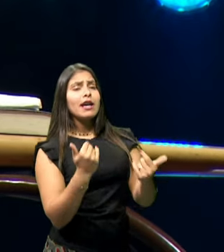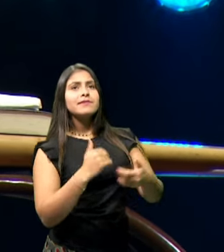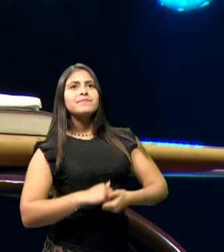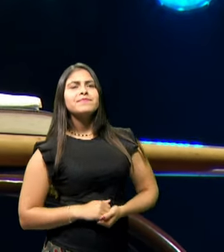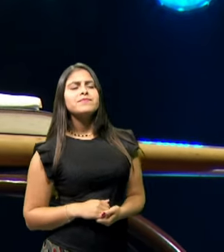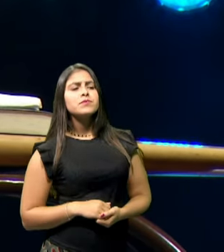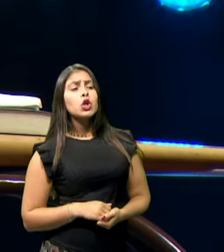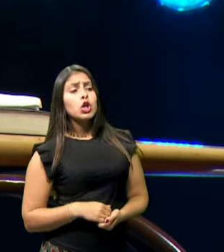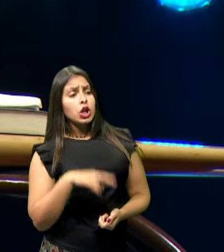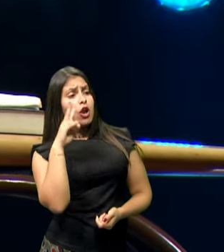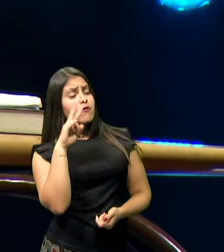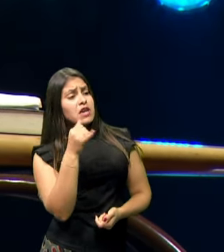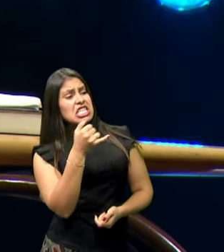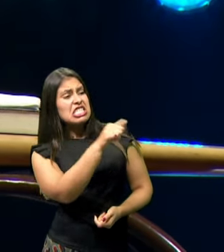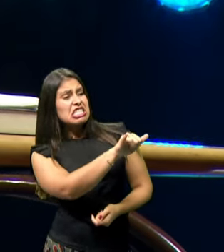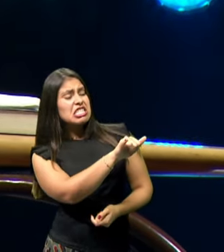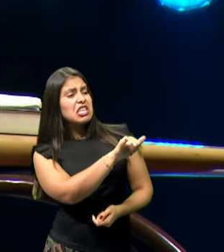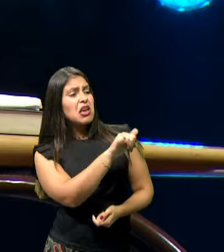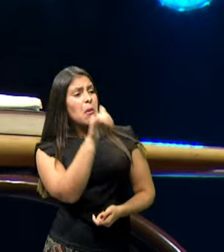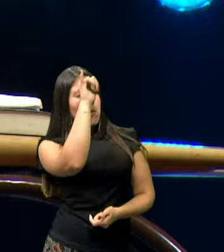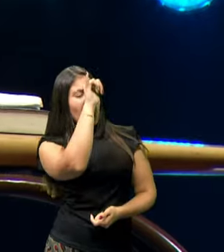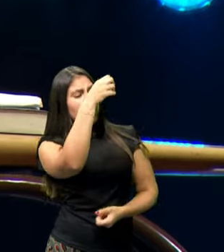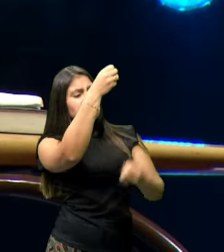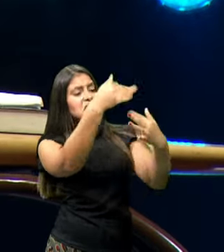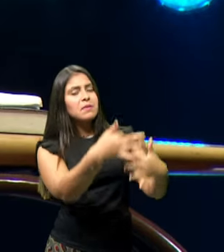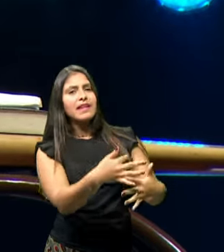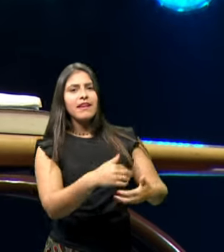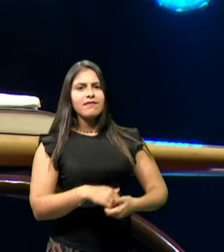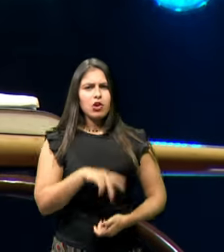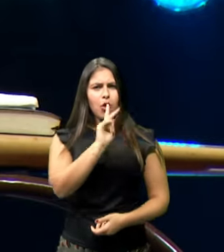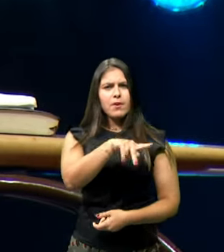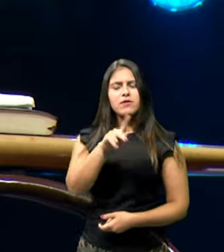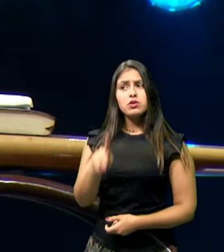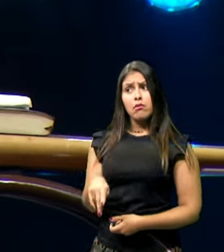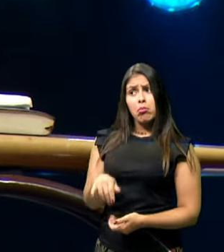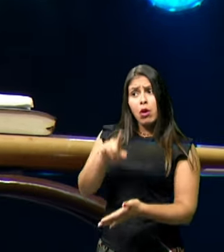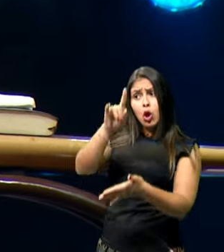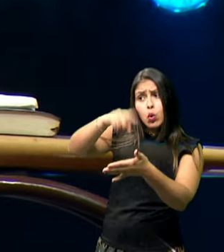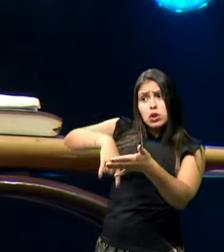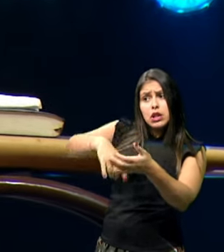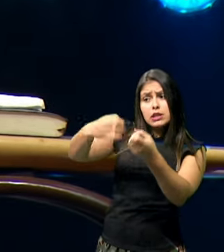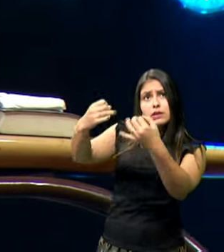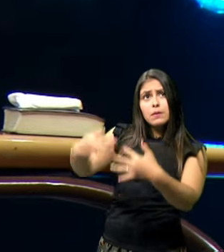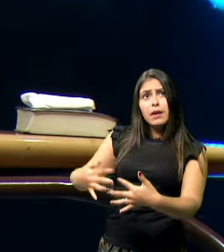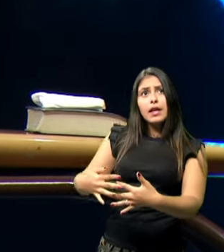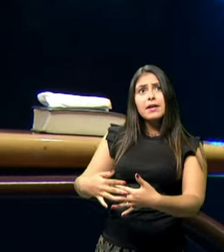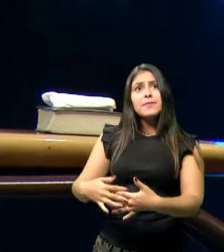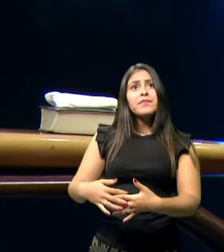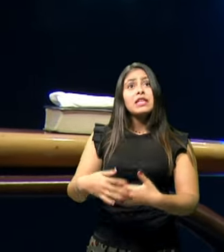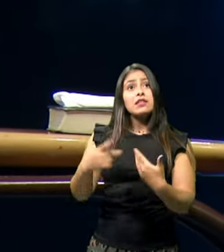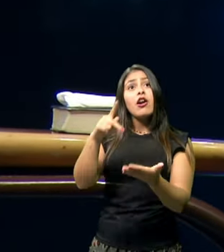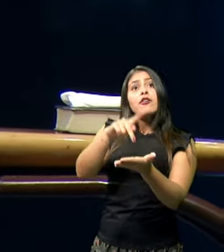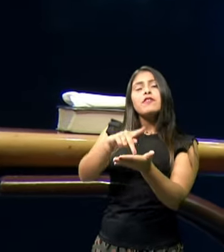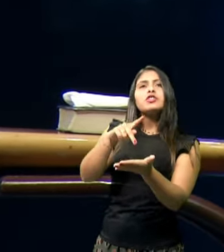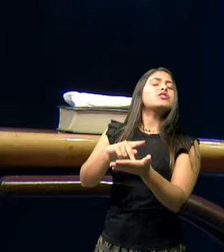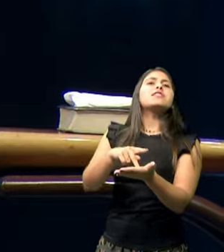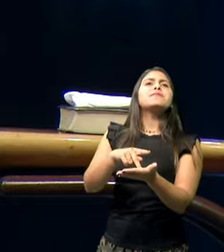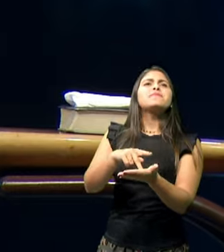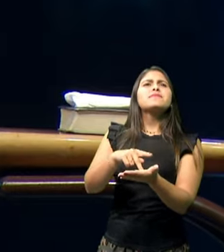que eu quero ver se você vai fazer alguma heresia. Aí ele falou, ah, mas o texto, eu falei, é verdade. Aí ele falou da verdade de Eric